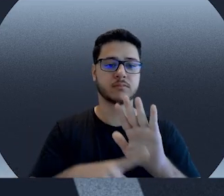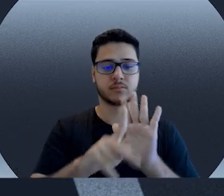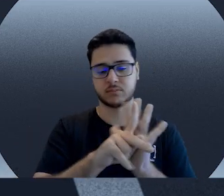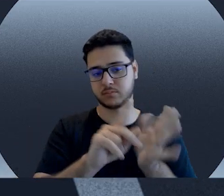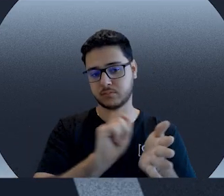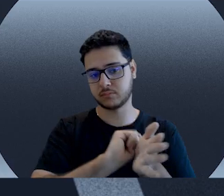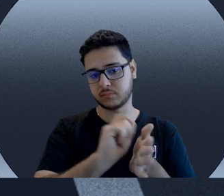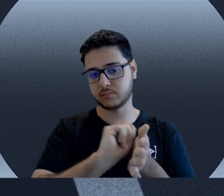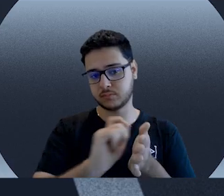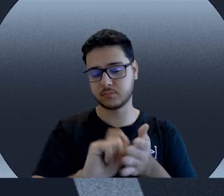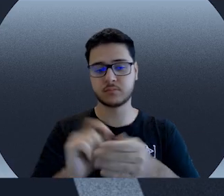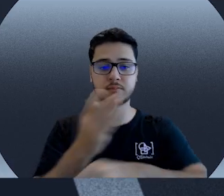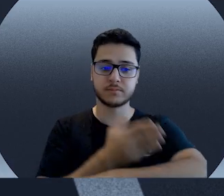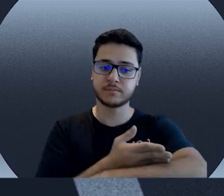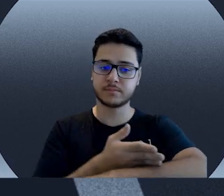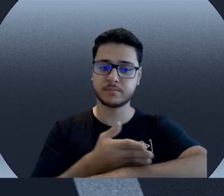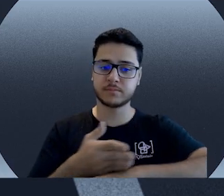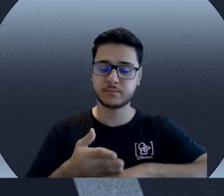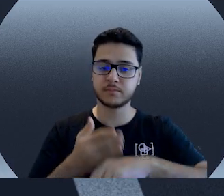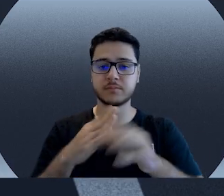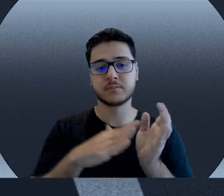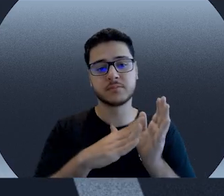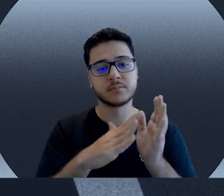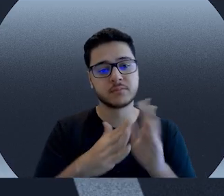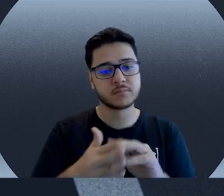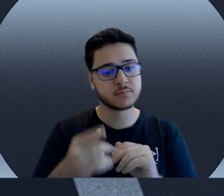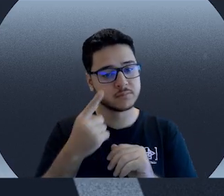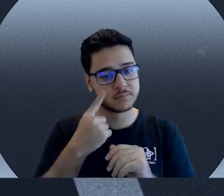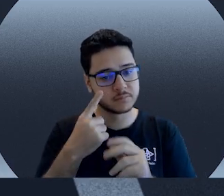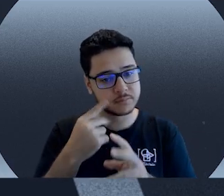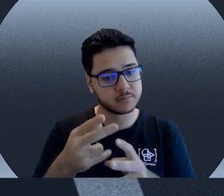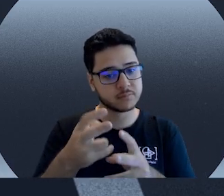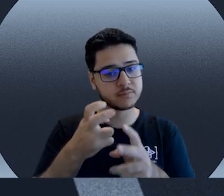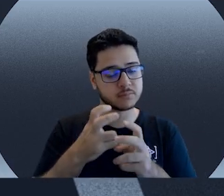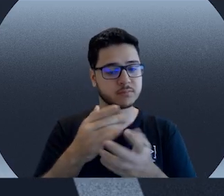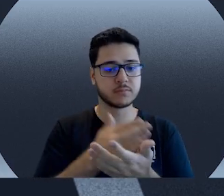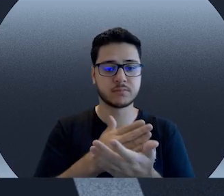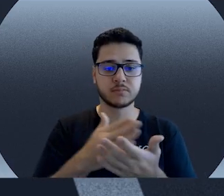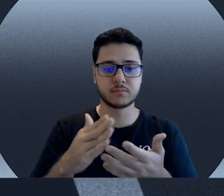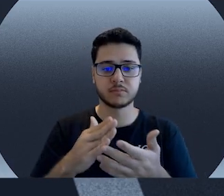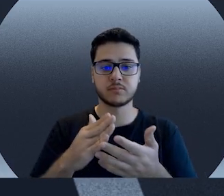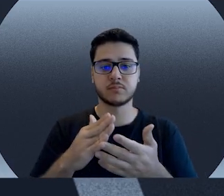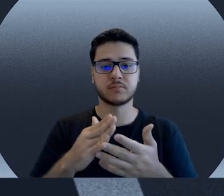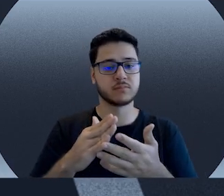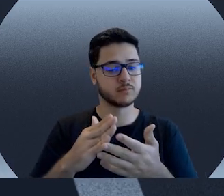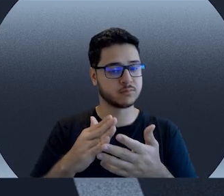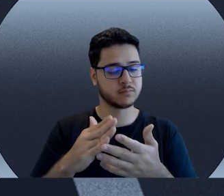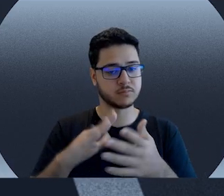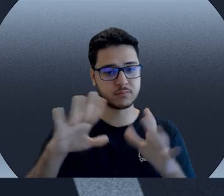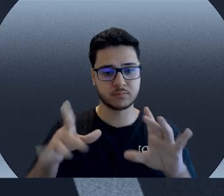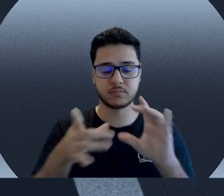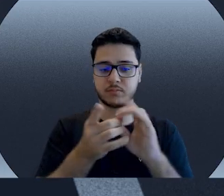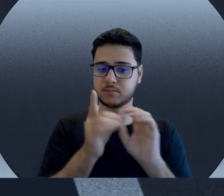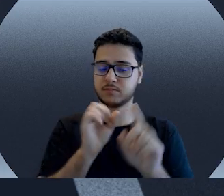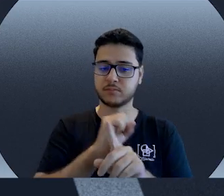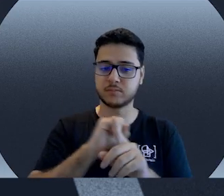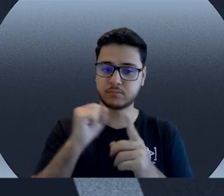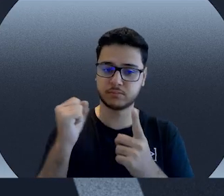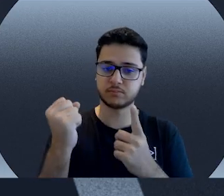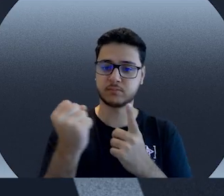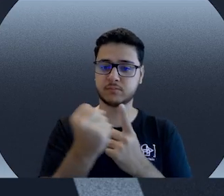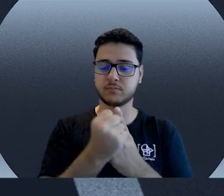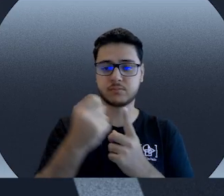essa escrita branca. E até verem isso, né, ele acabou inserindo no meio